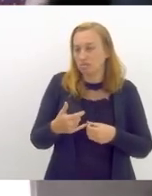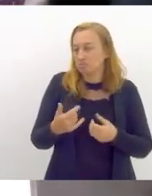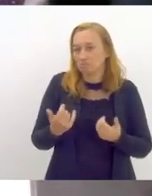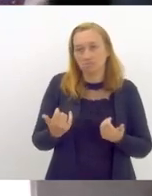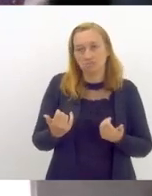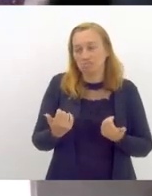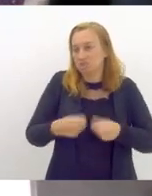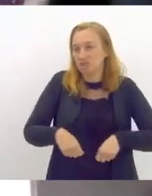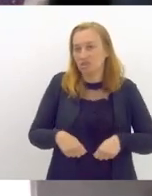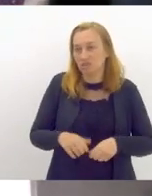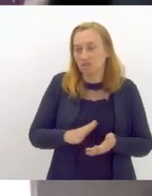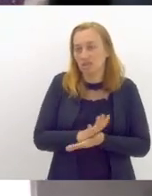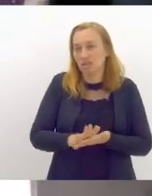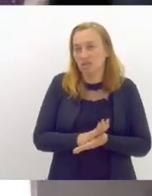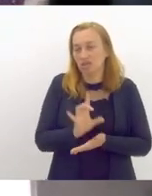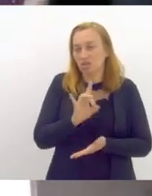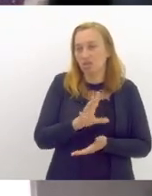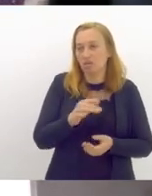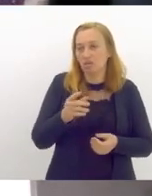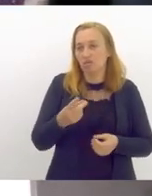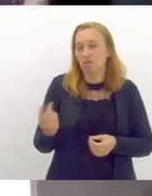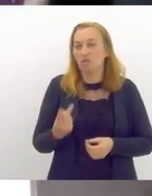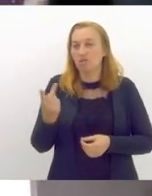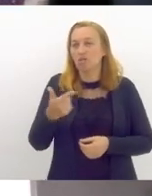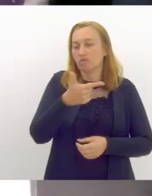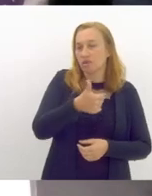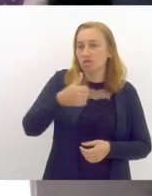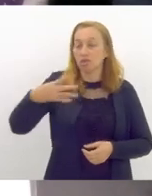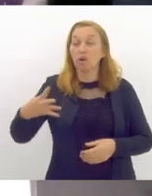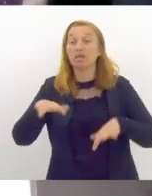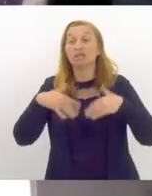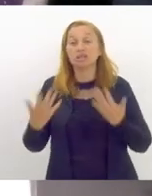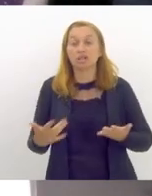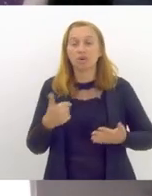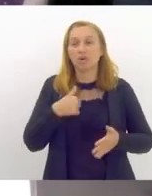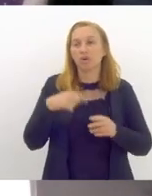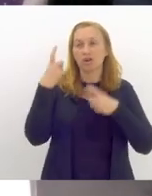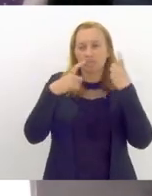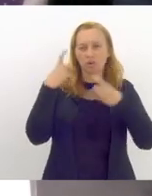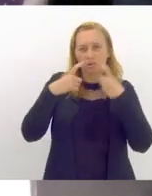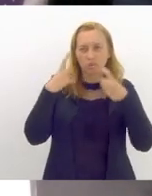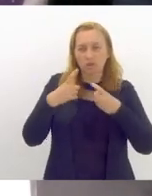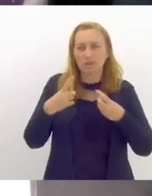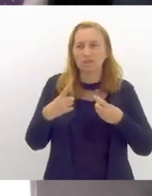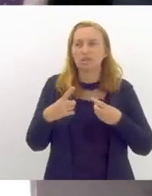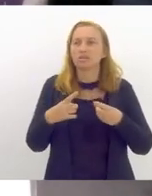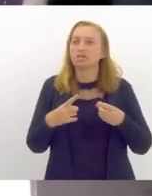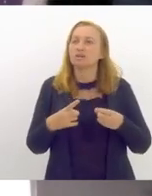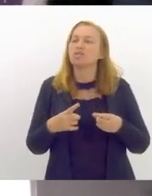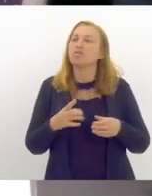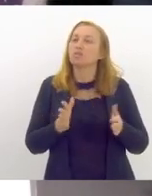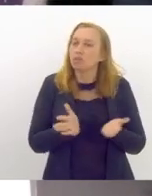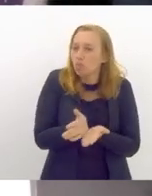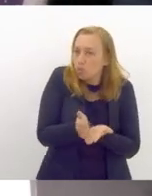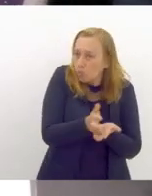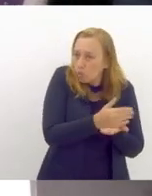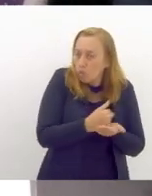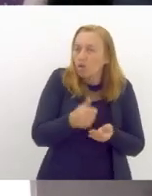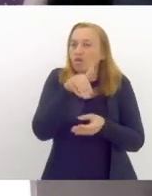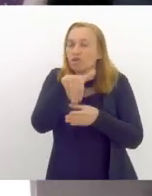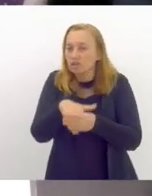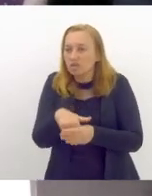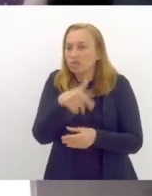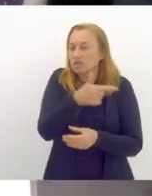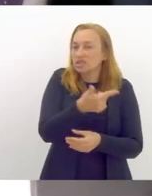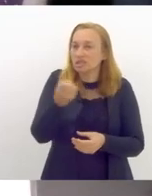nada porque só vale para 24 então eu aqui a gente ficou preocupado Desde o tempo com arrecadação voltamos 16